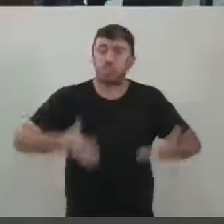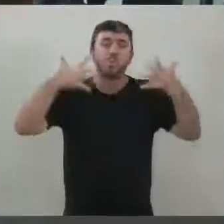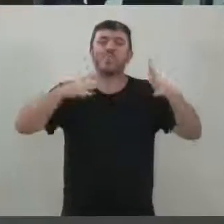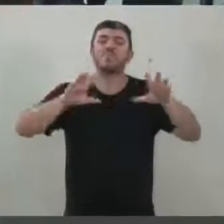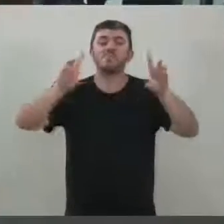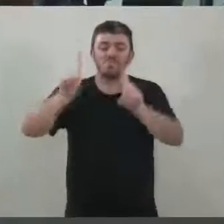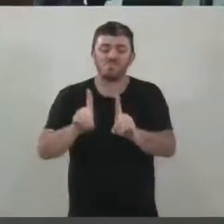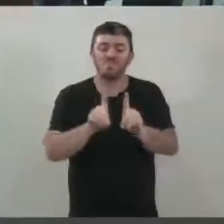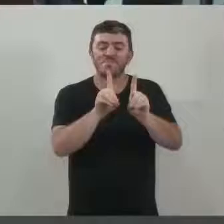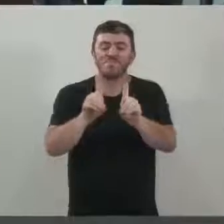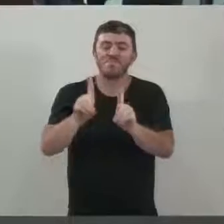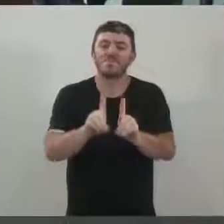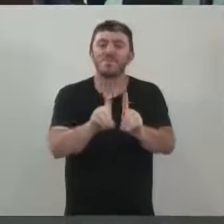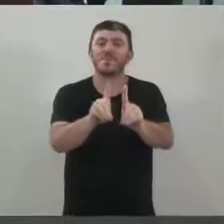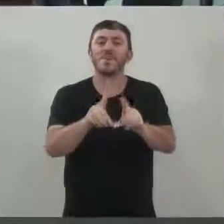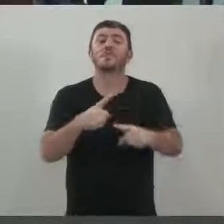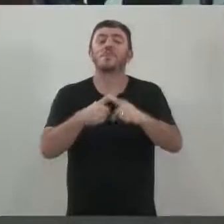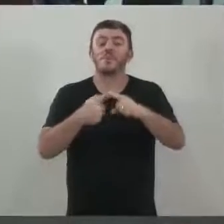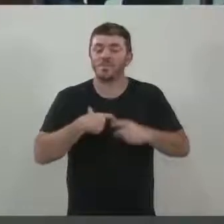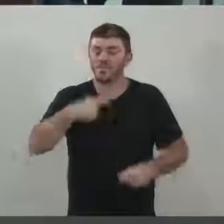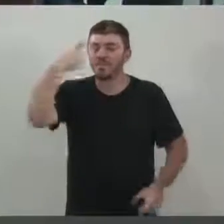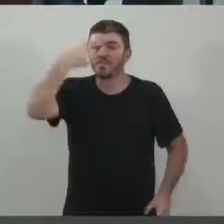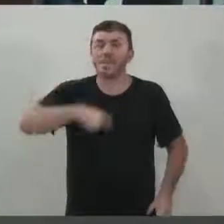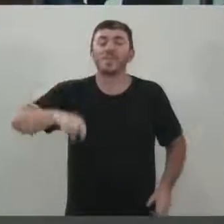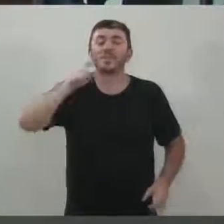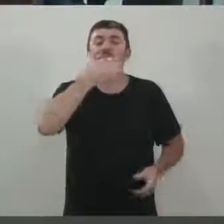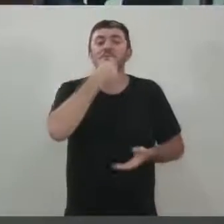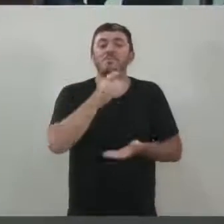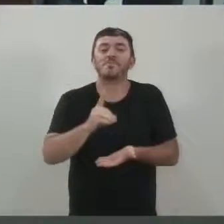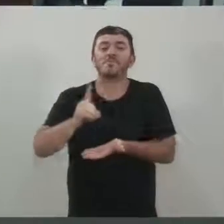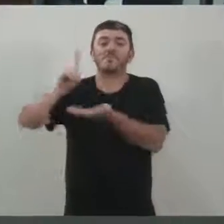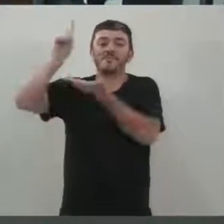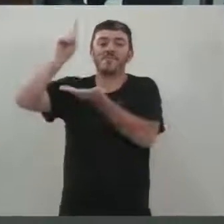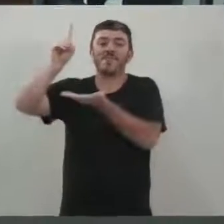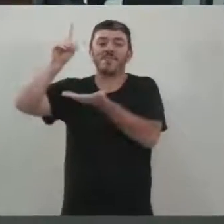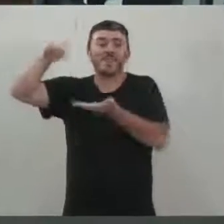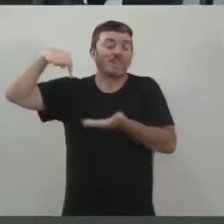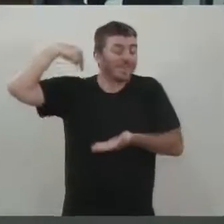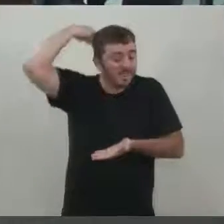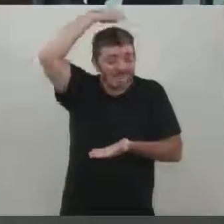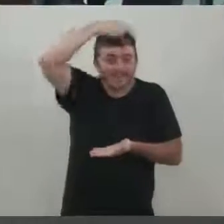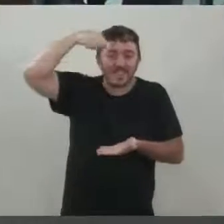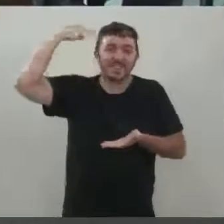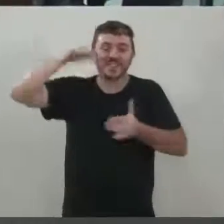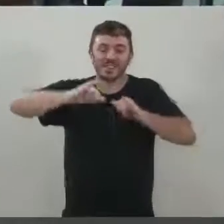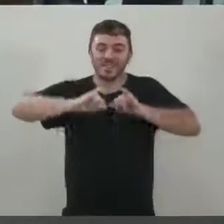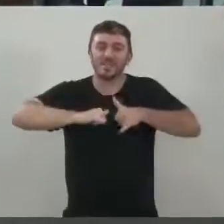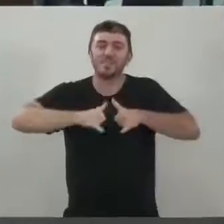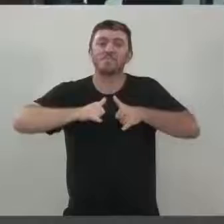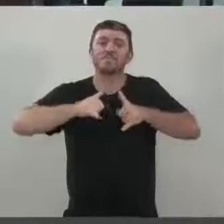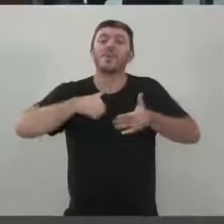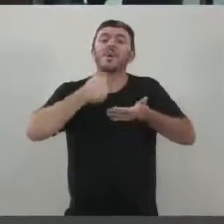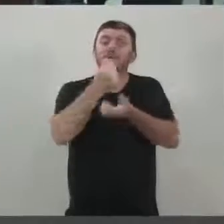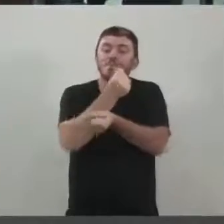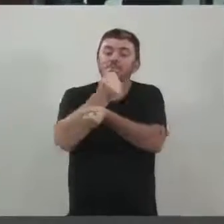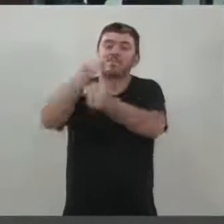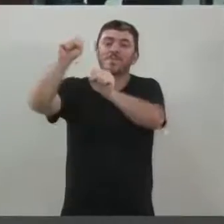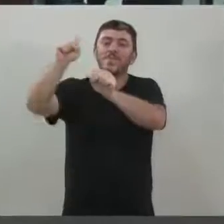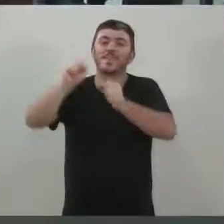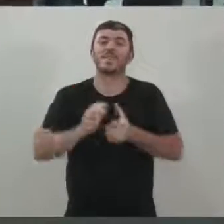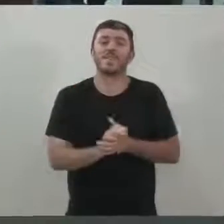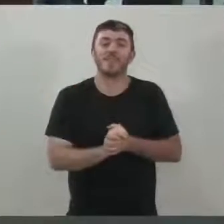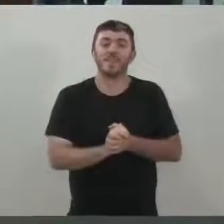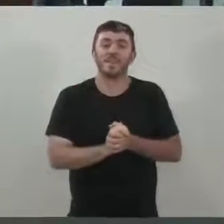alcançará. Pois eu sou Javé, seu Deus, o Santo de Israel, o seu Salvador.